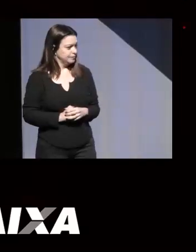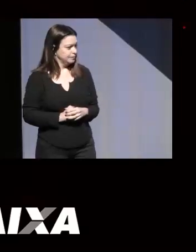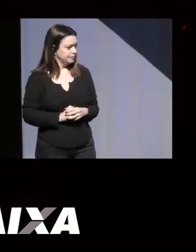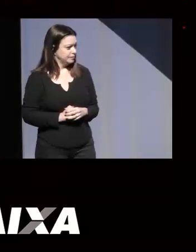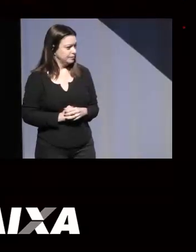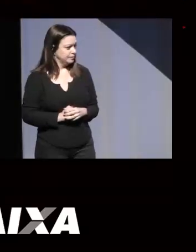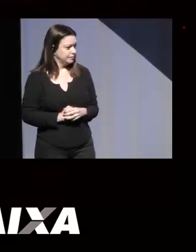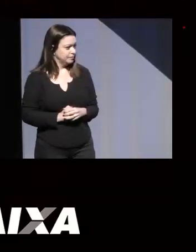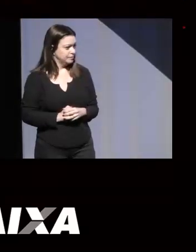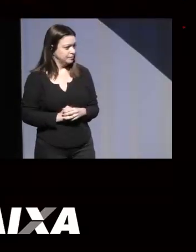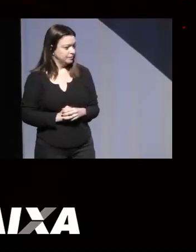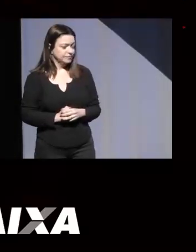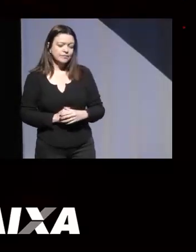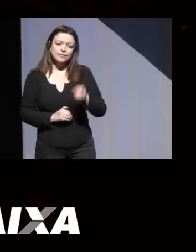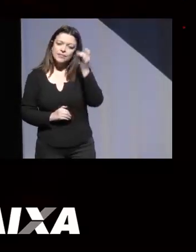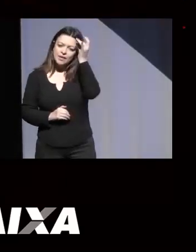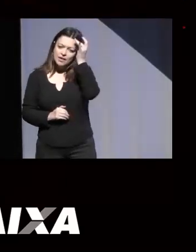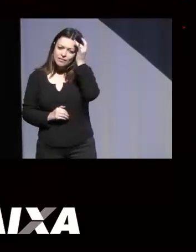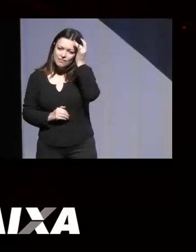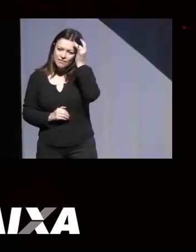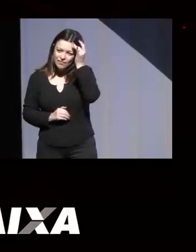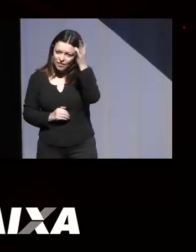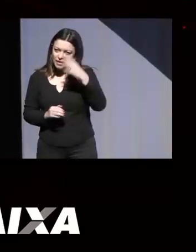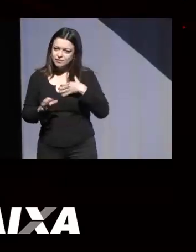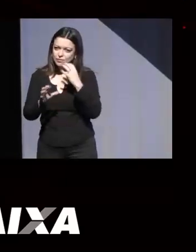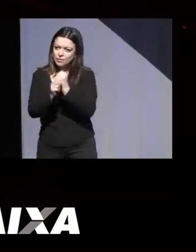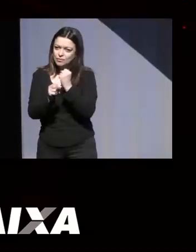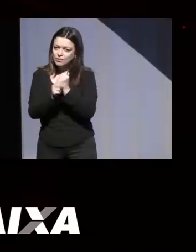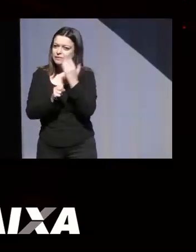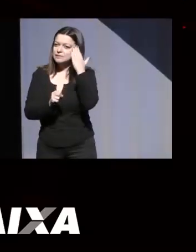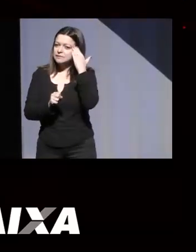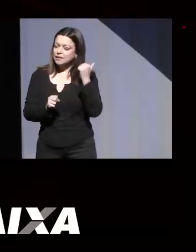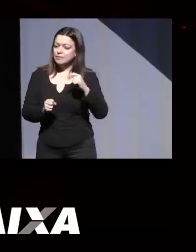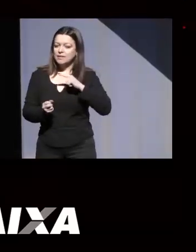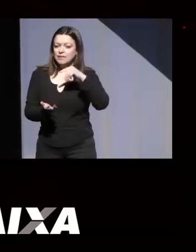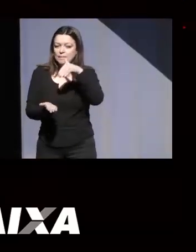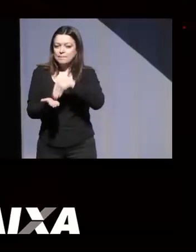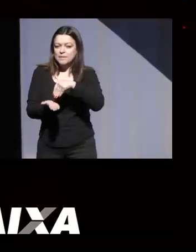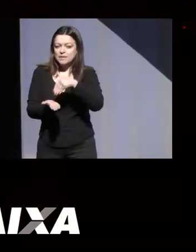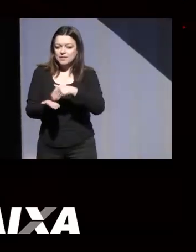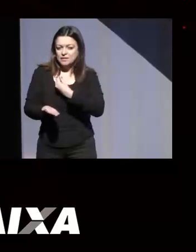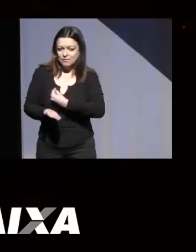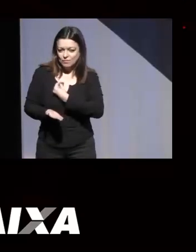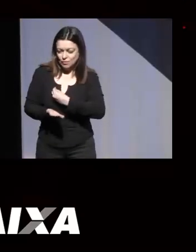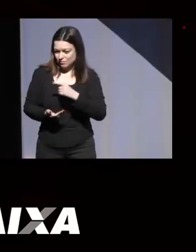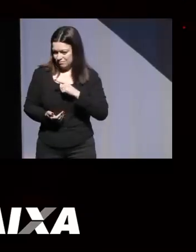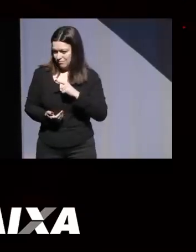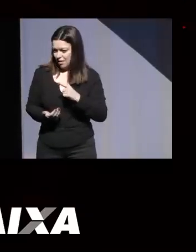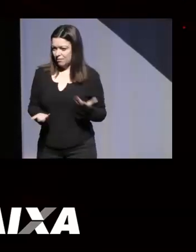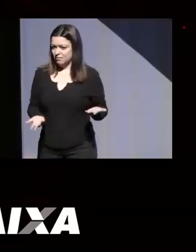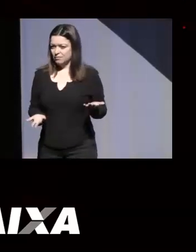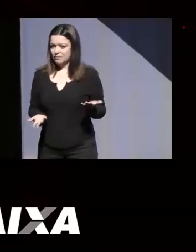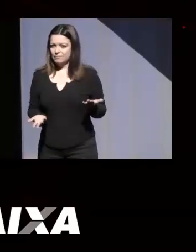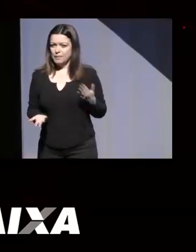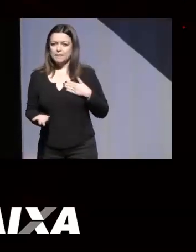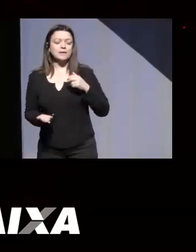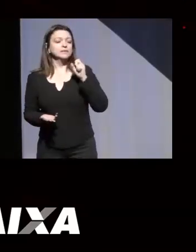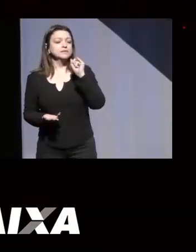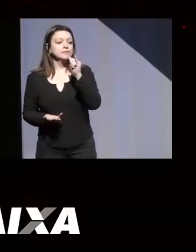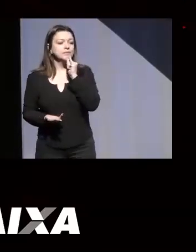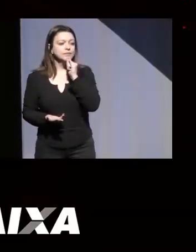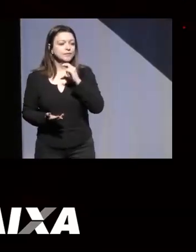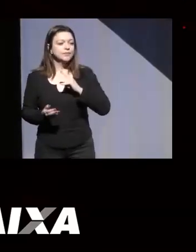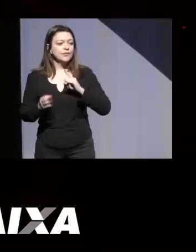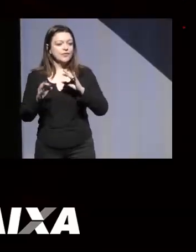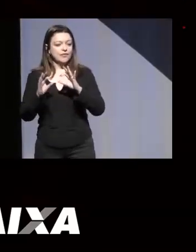é fácil calcular um mínimo existencial, não é? Cada família tem um mínimo existencial. Uma família com dois filhos em